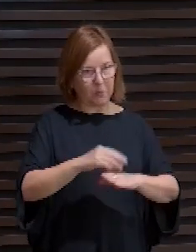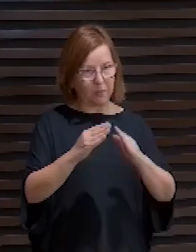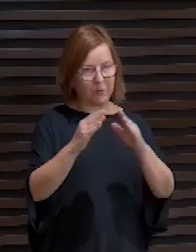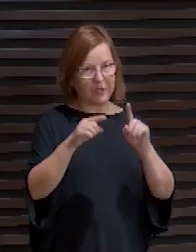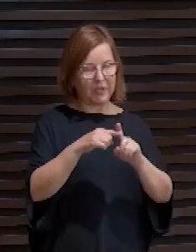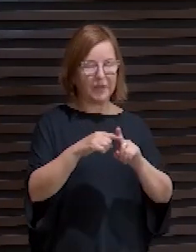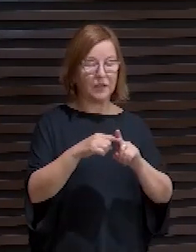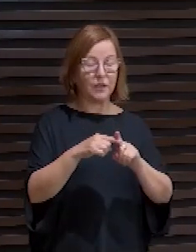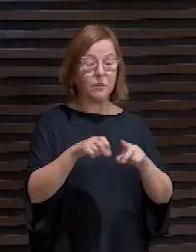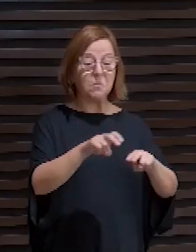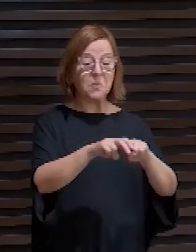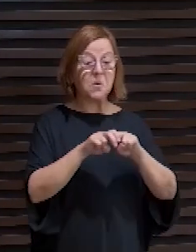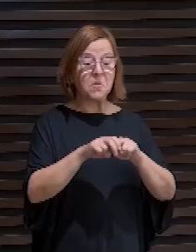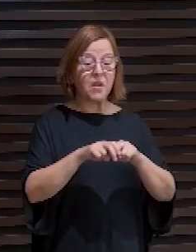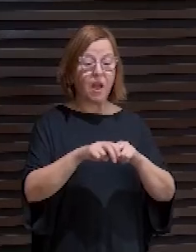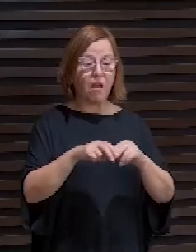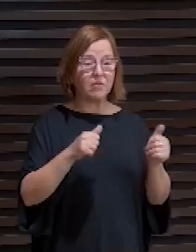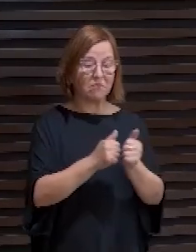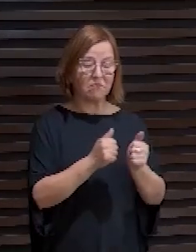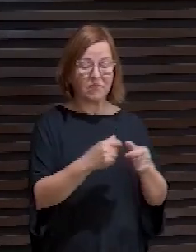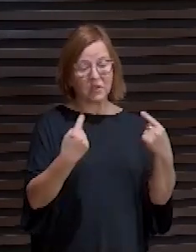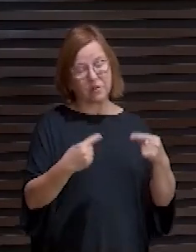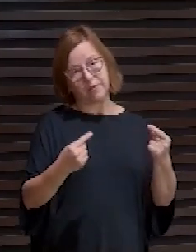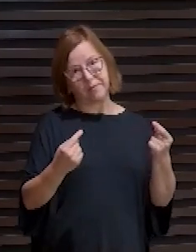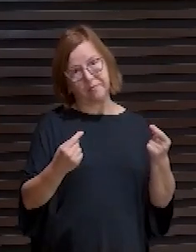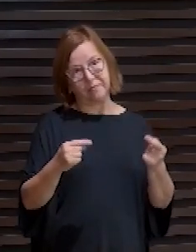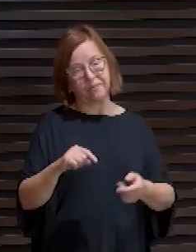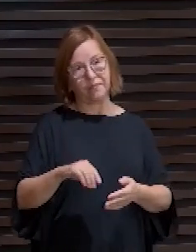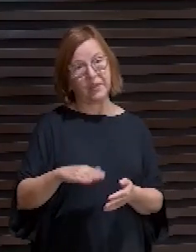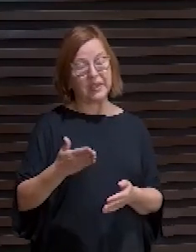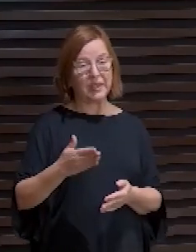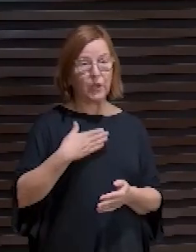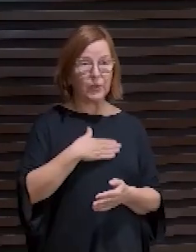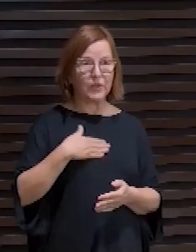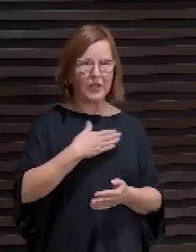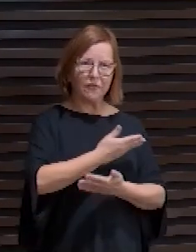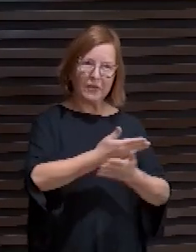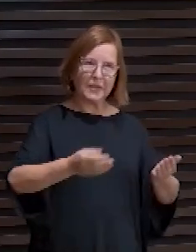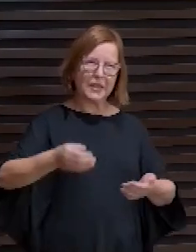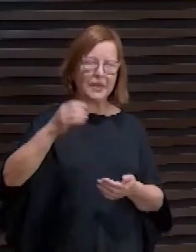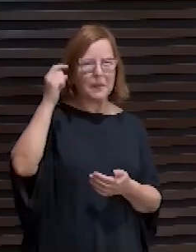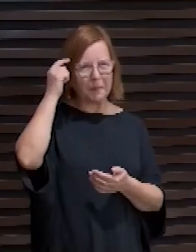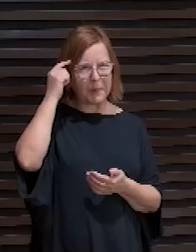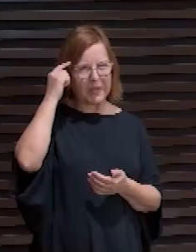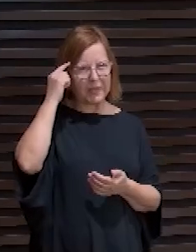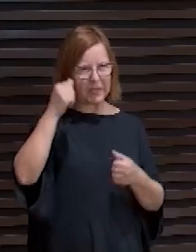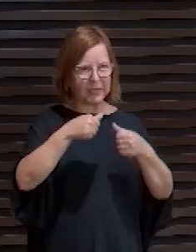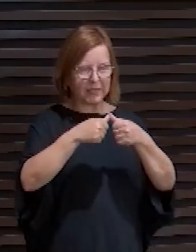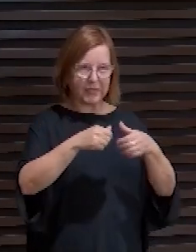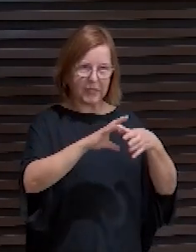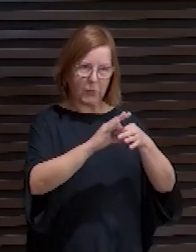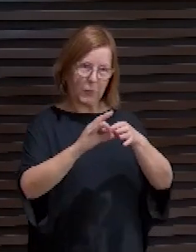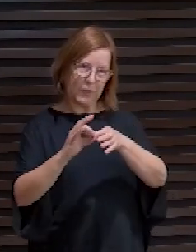perseguições, o que levanta alguns questionamentos. E gostaria que você pensasse sobre esse contexto e